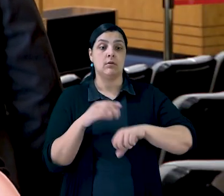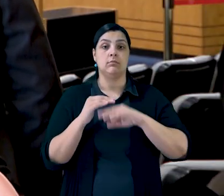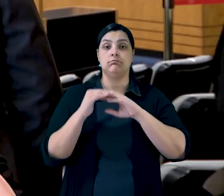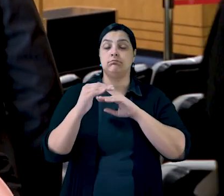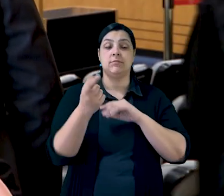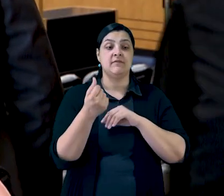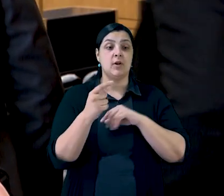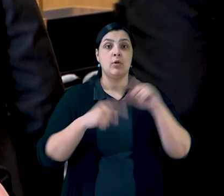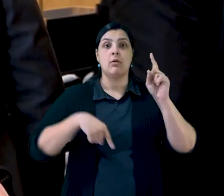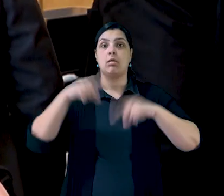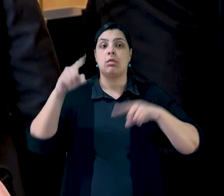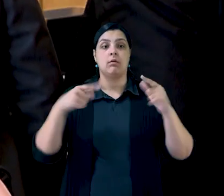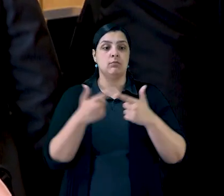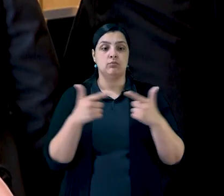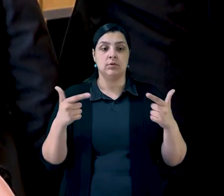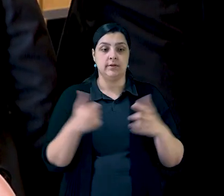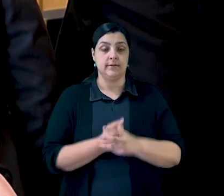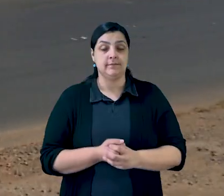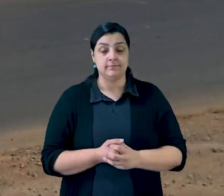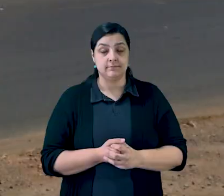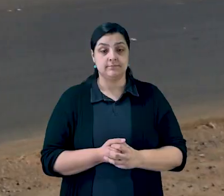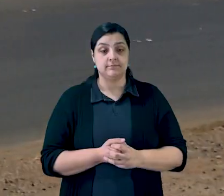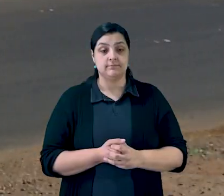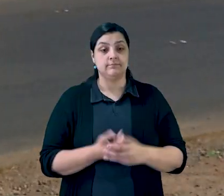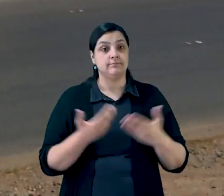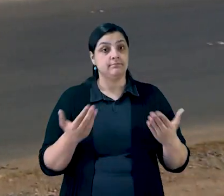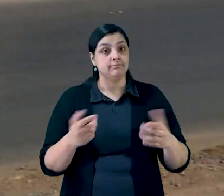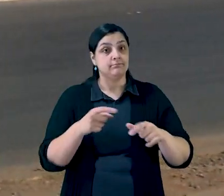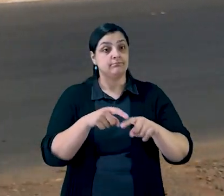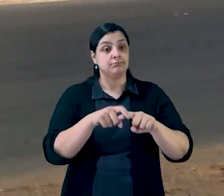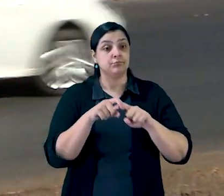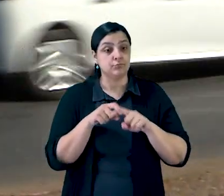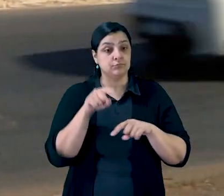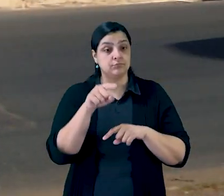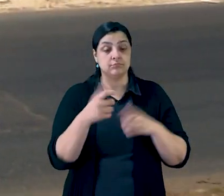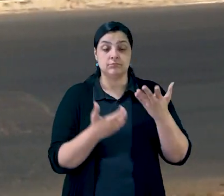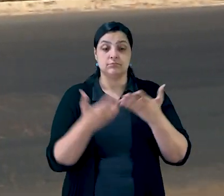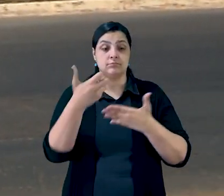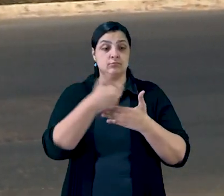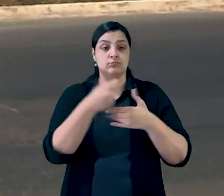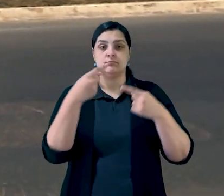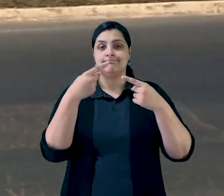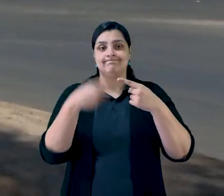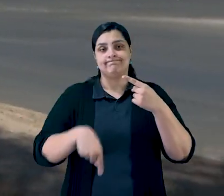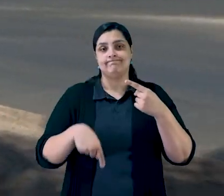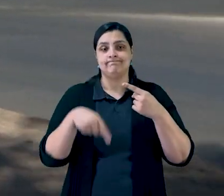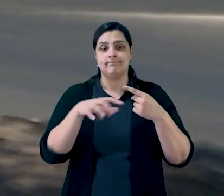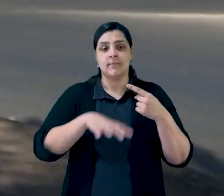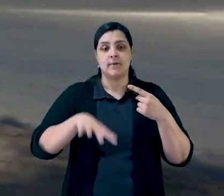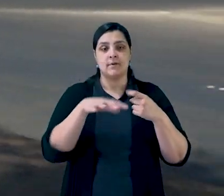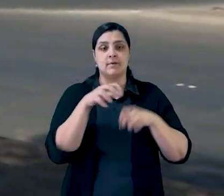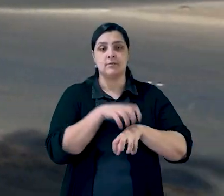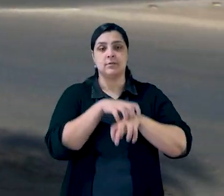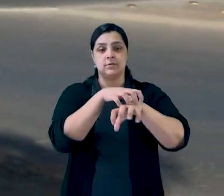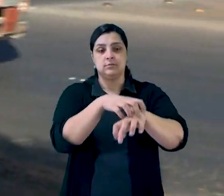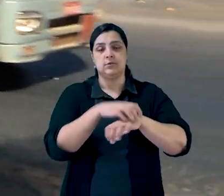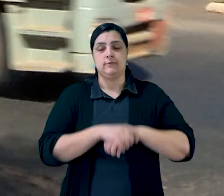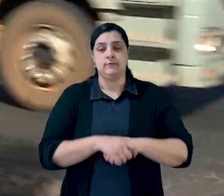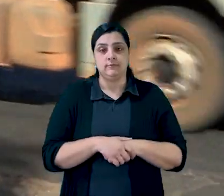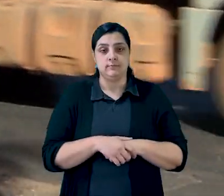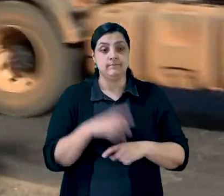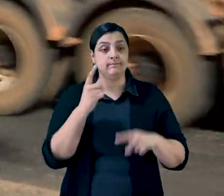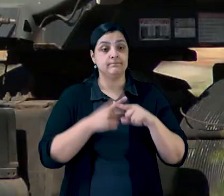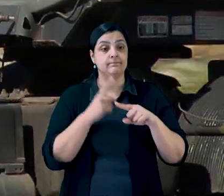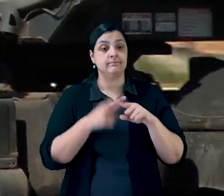jornada, esse valor não vai alterar. E exatamente por isso que essa súmula não se adequa ao setor do